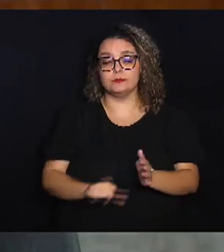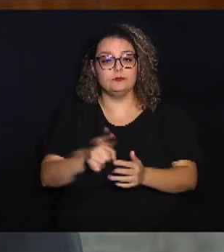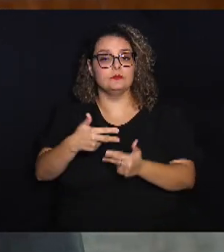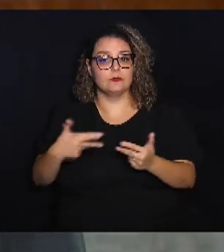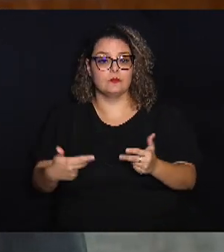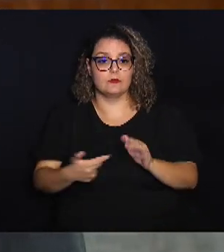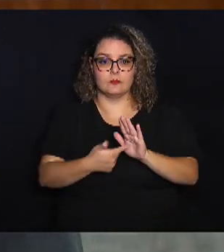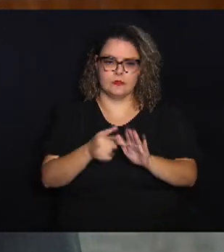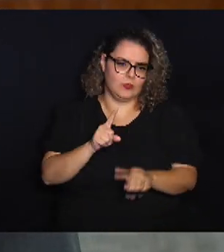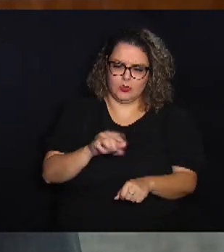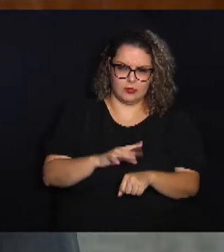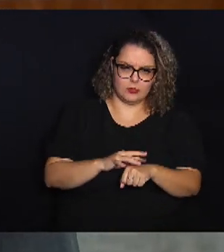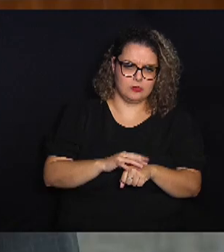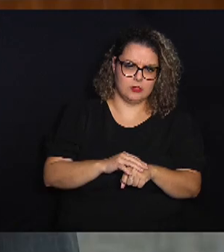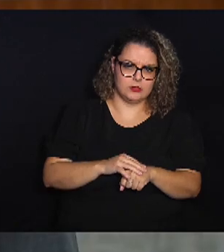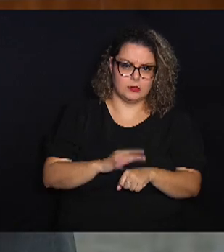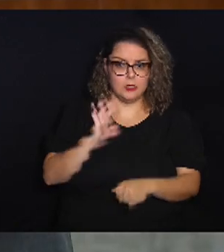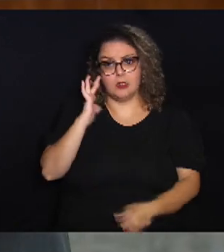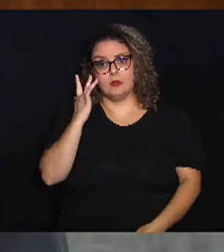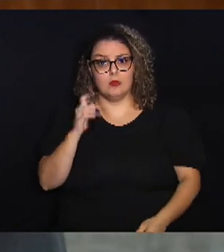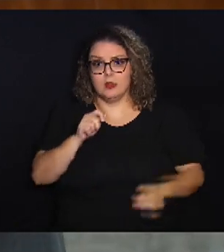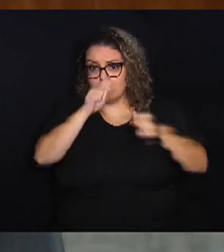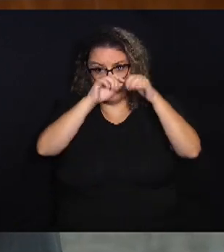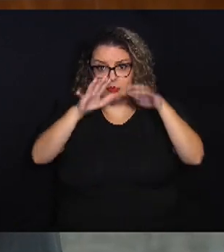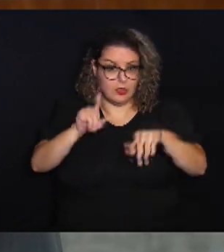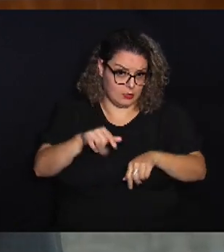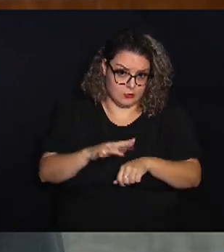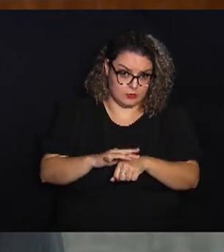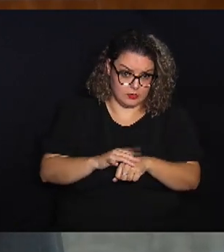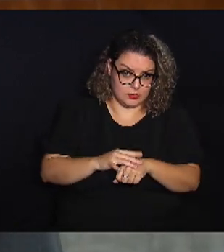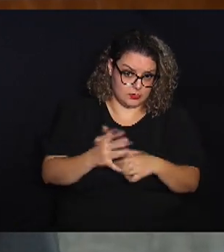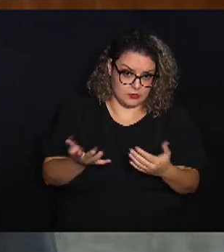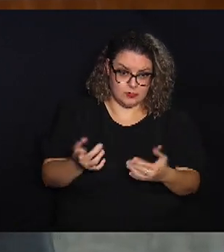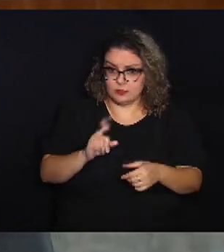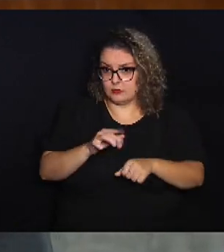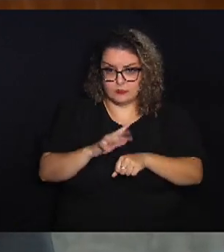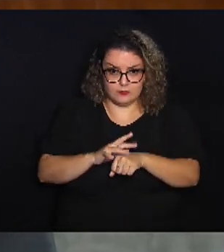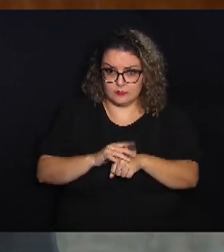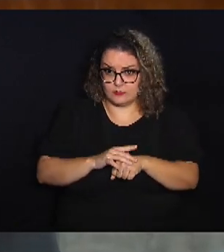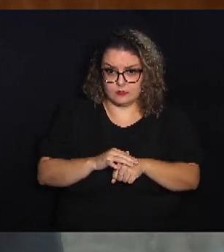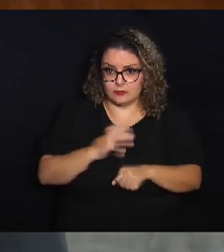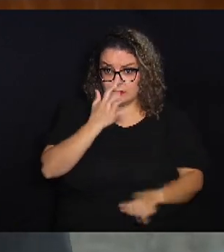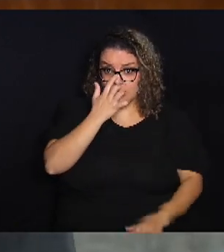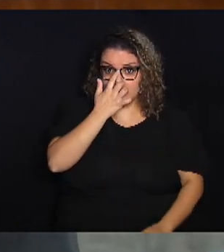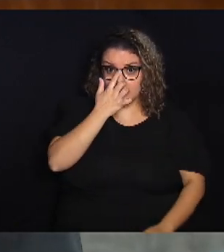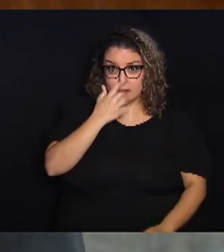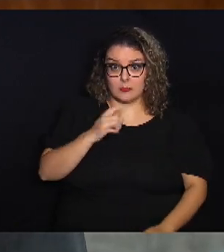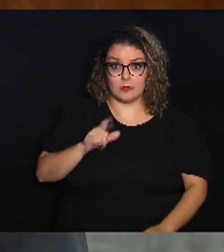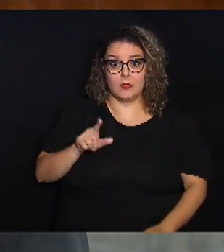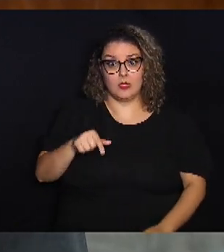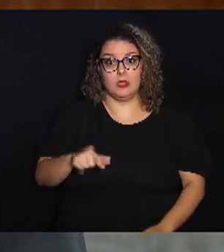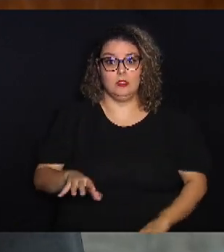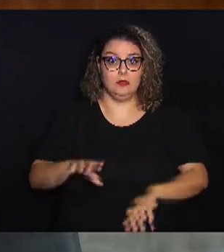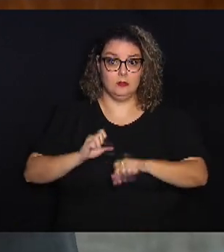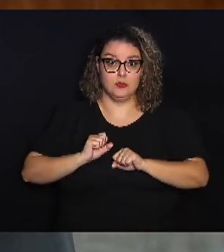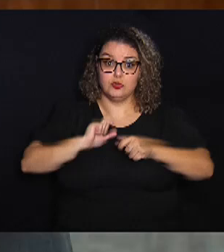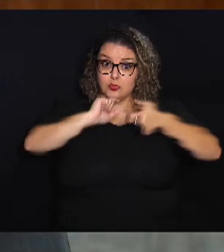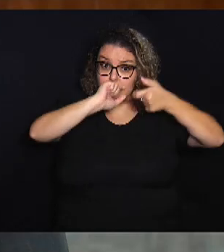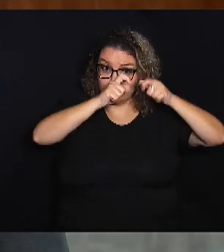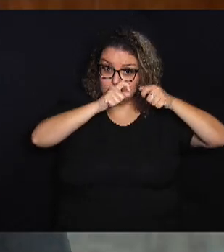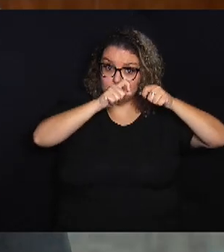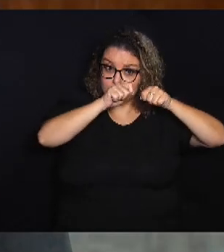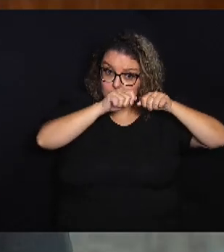que não é doença. Tem muita gente que acha que o autista é um doente, né? Ele não é portador de nenhuma doença, ele é portador de um transtorno do